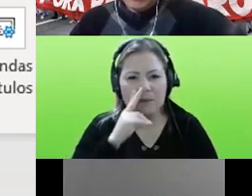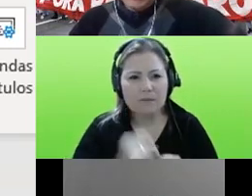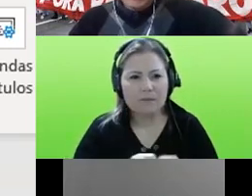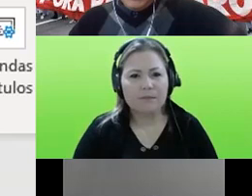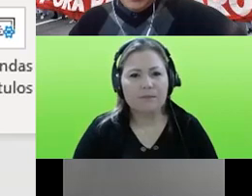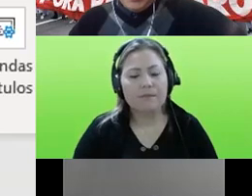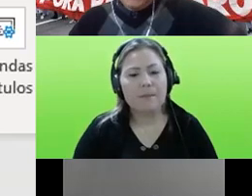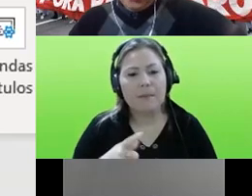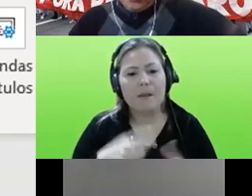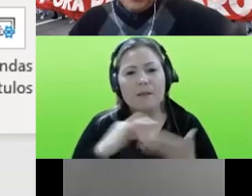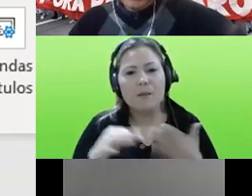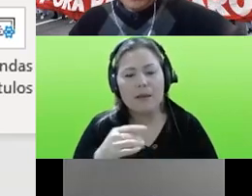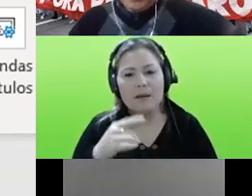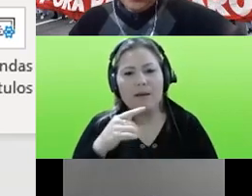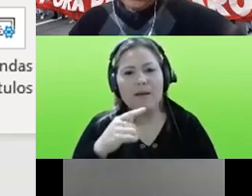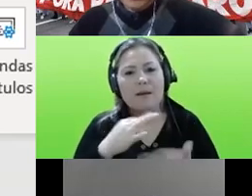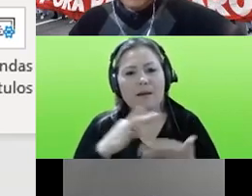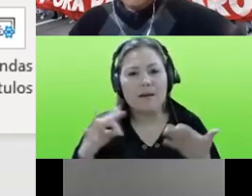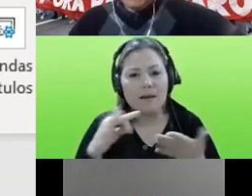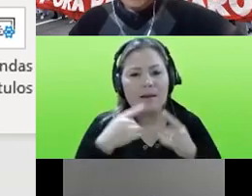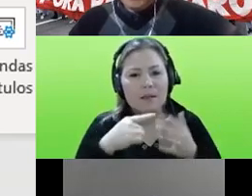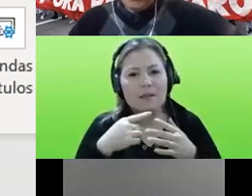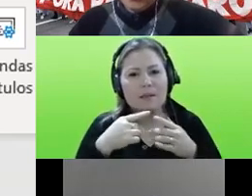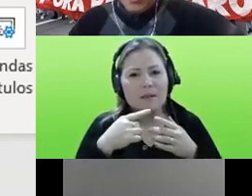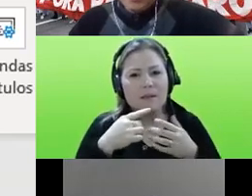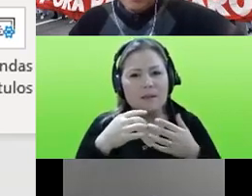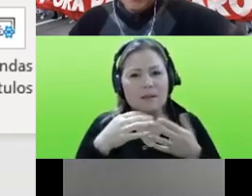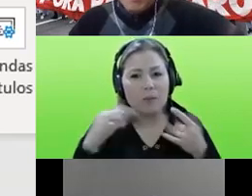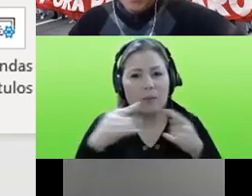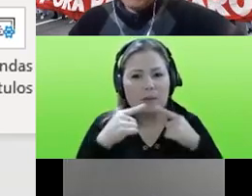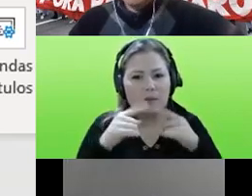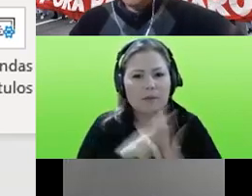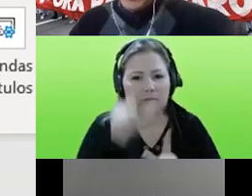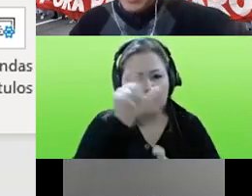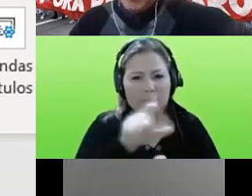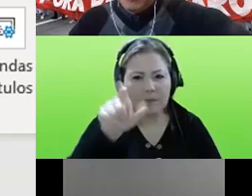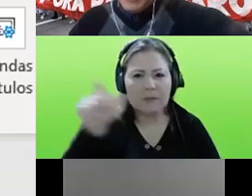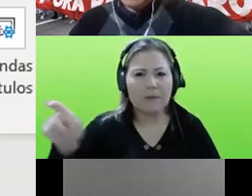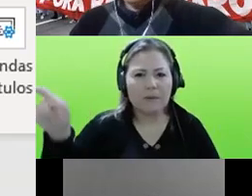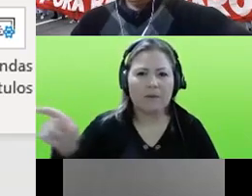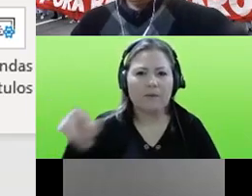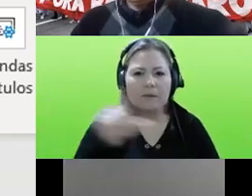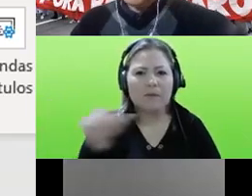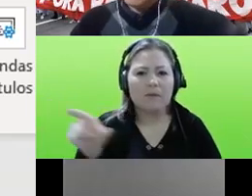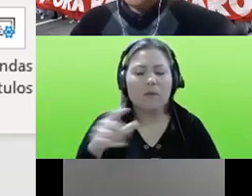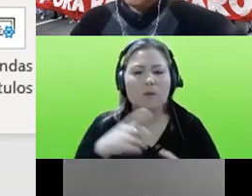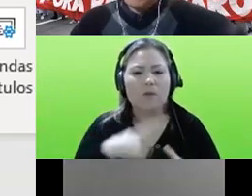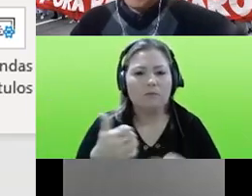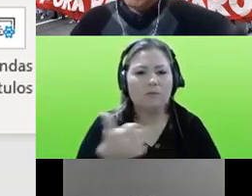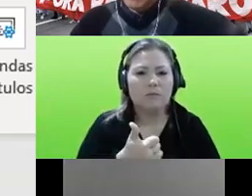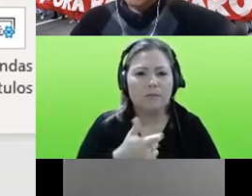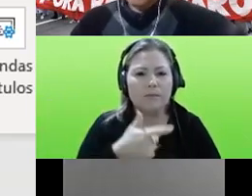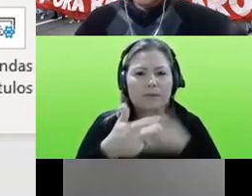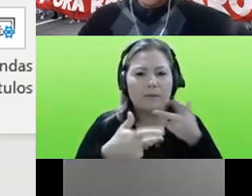crítica, justamente partindo da Sheila Benabib, do Michel Membembe, do lugar de fala da